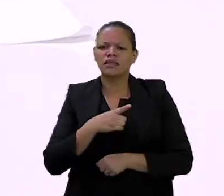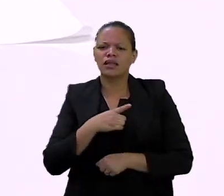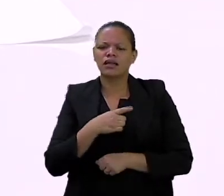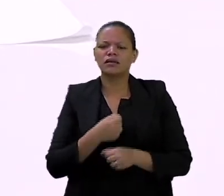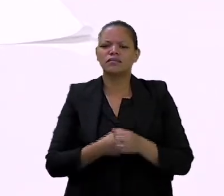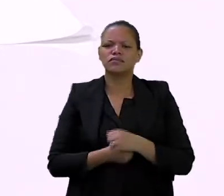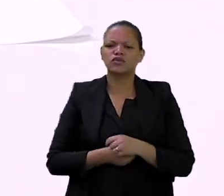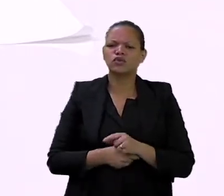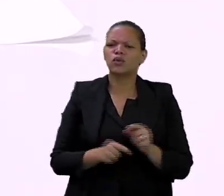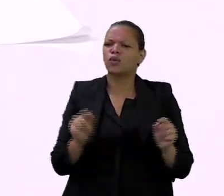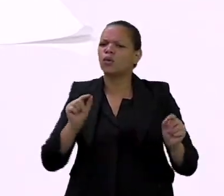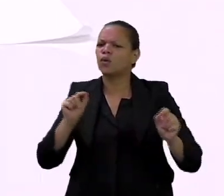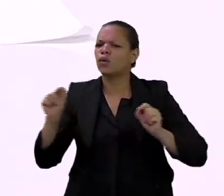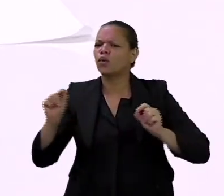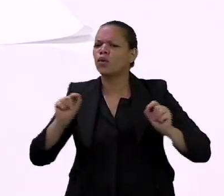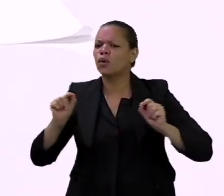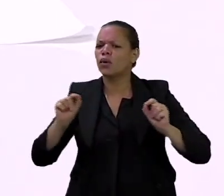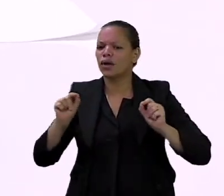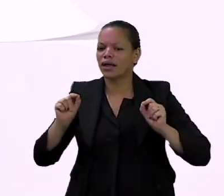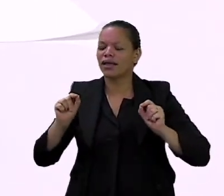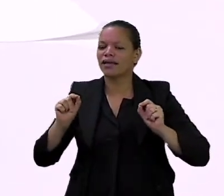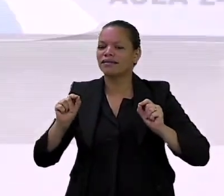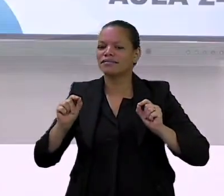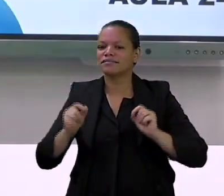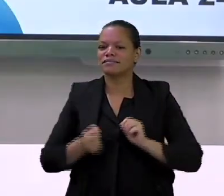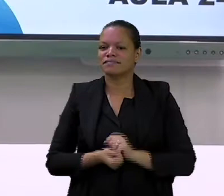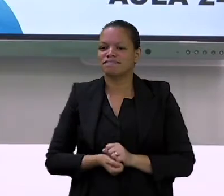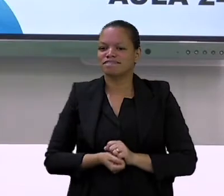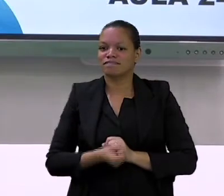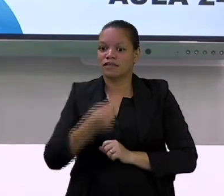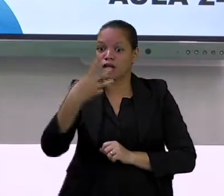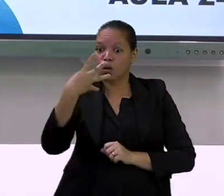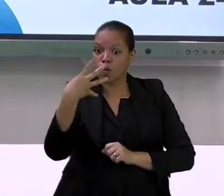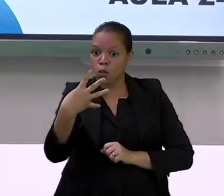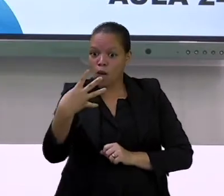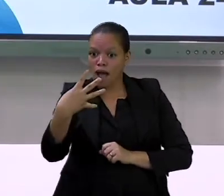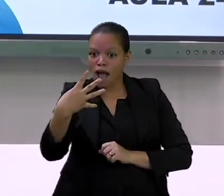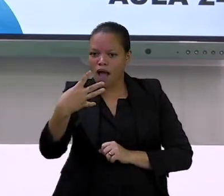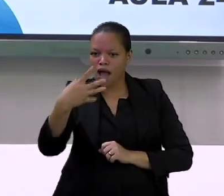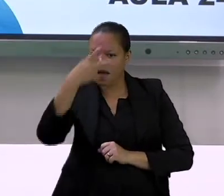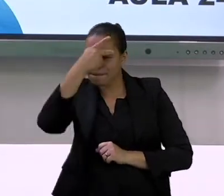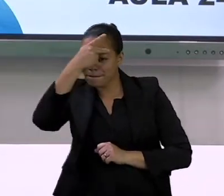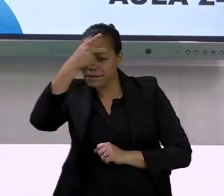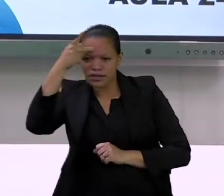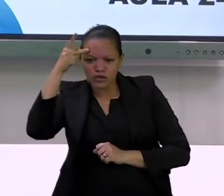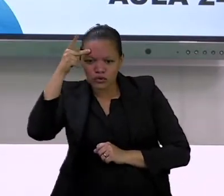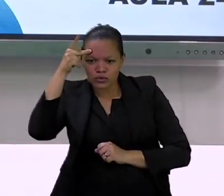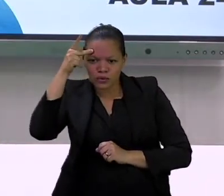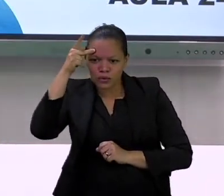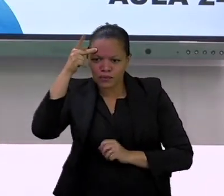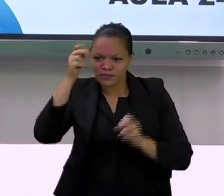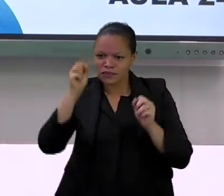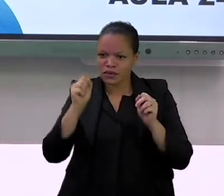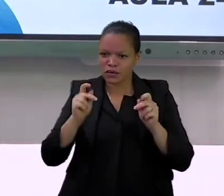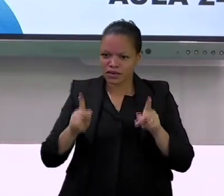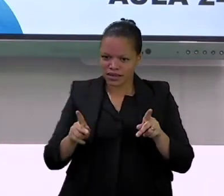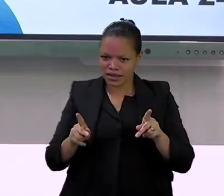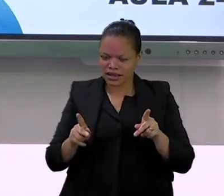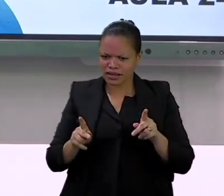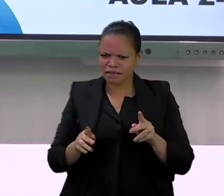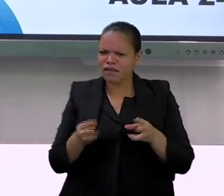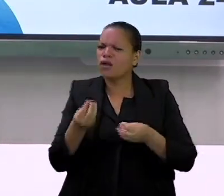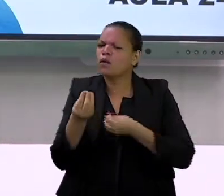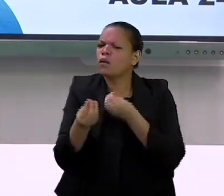maçã. E agora eu quero parti-la para 4 pessoas. Então, nós vamos partir essa maçã para